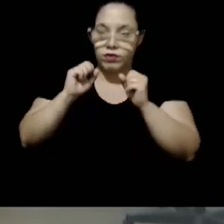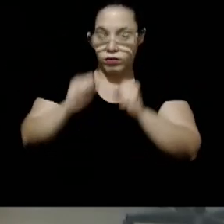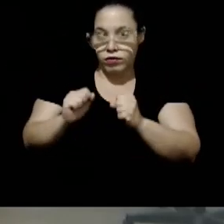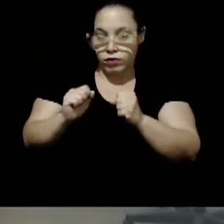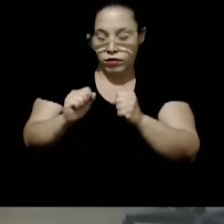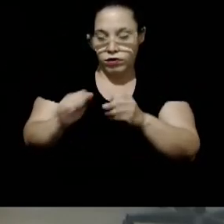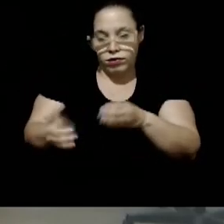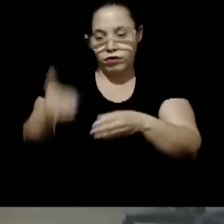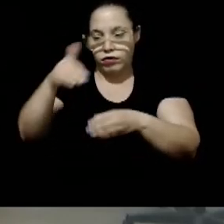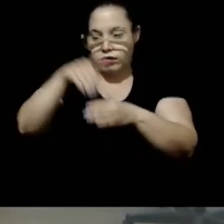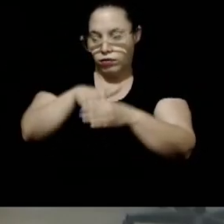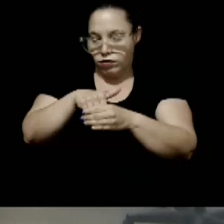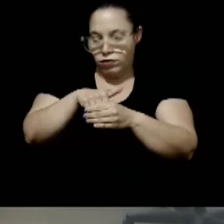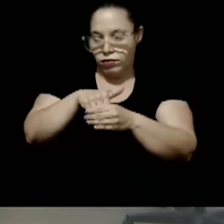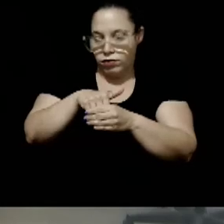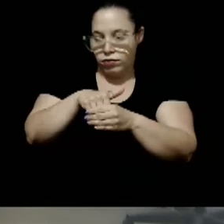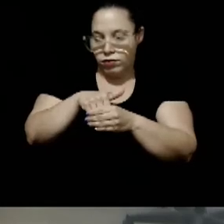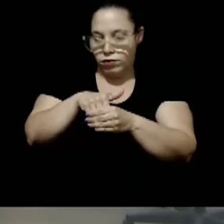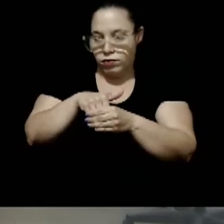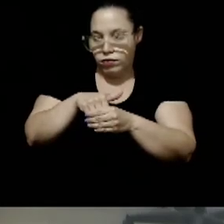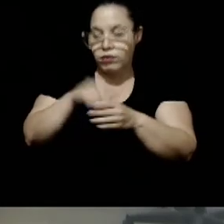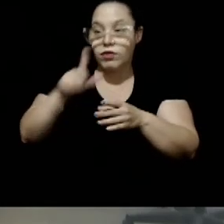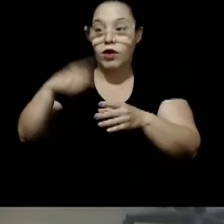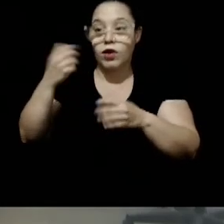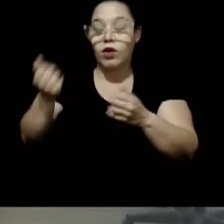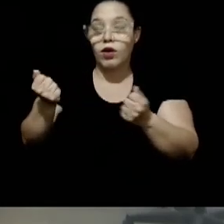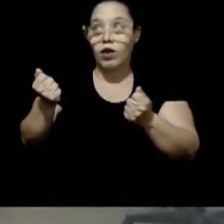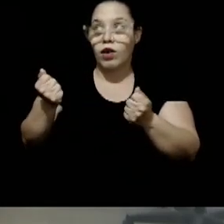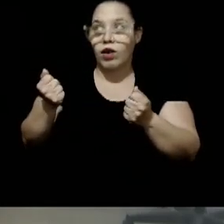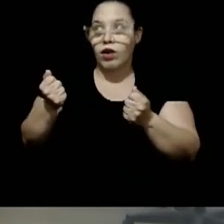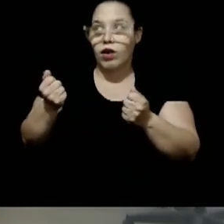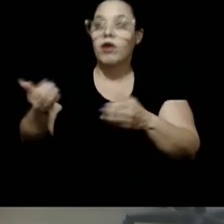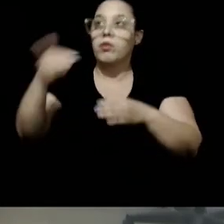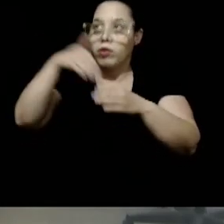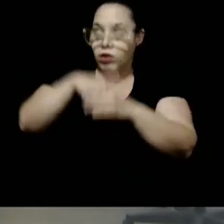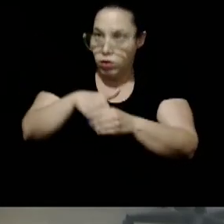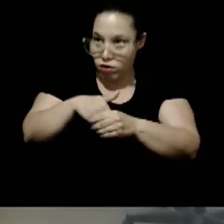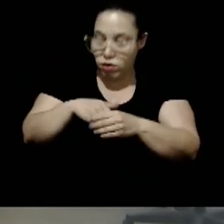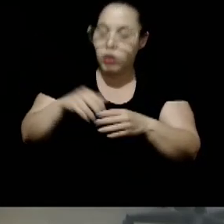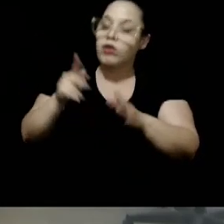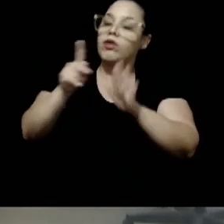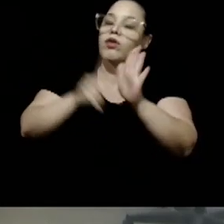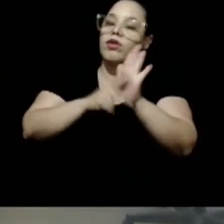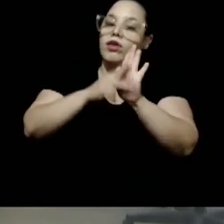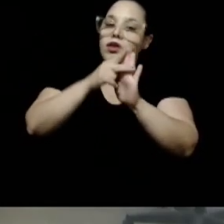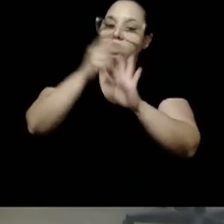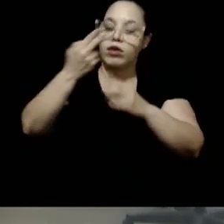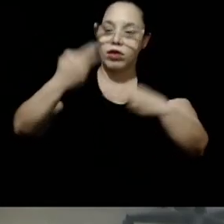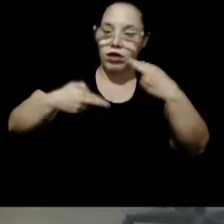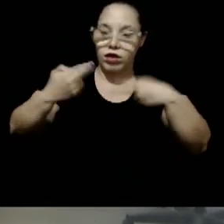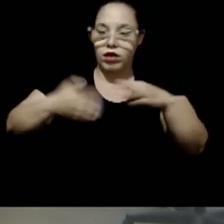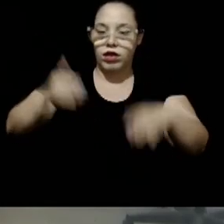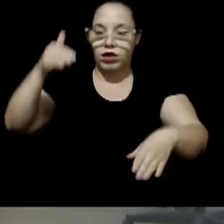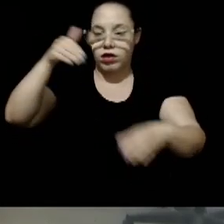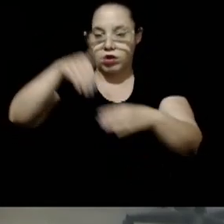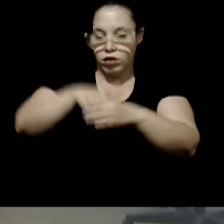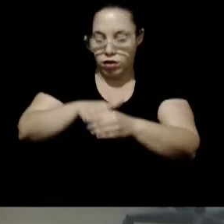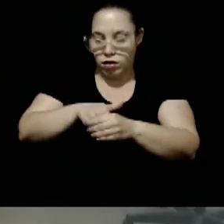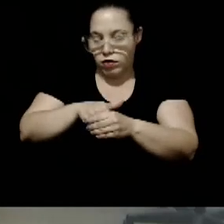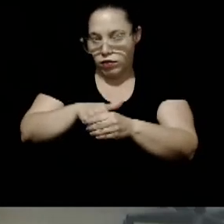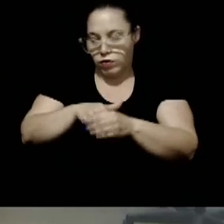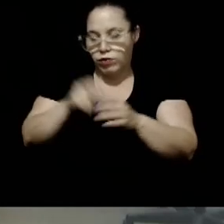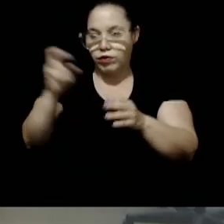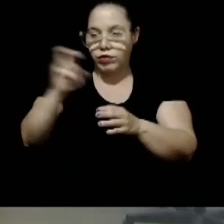votação Aliás a o a possível votação dos projetos avaliação e depois votação dos cinco